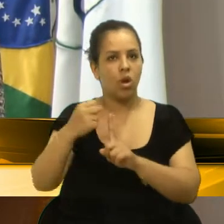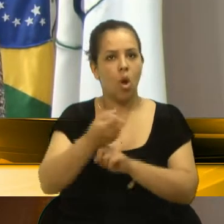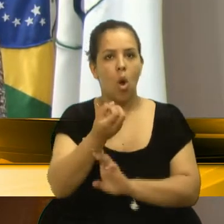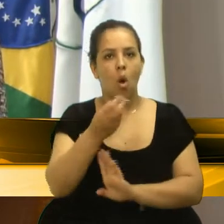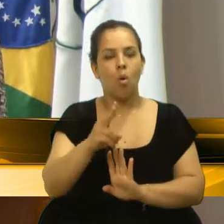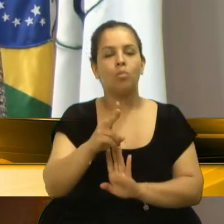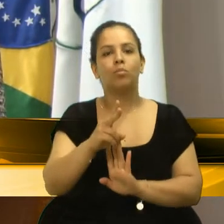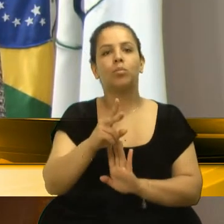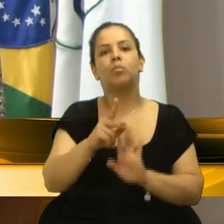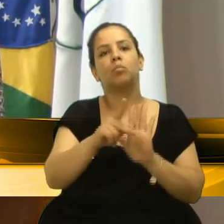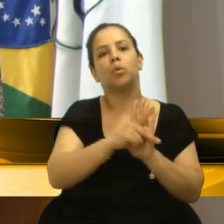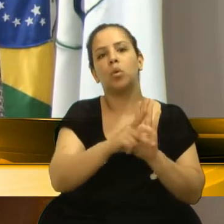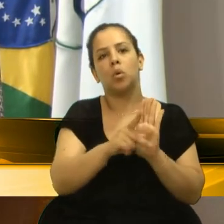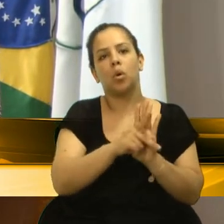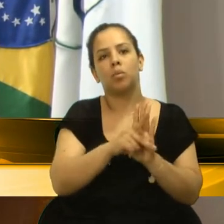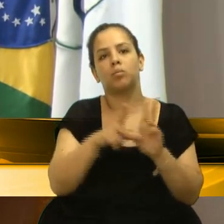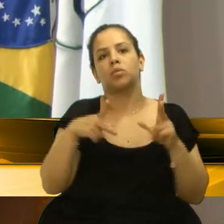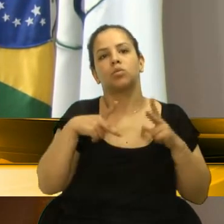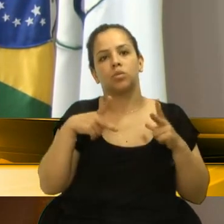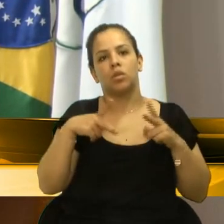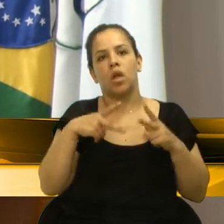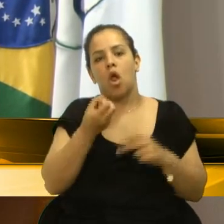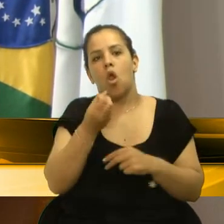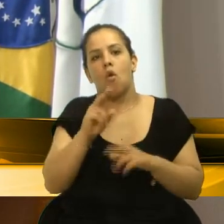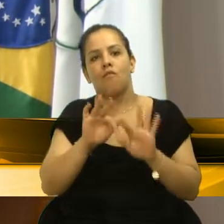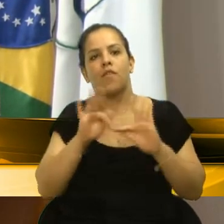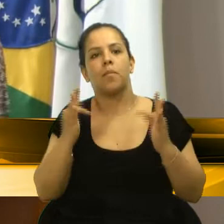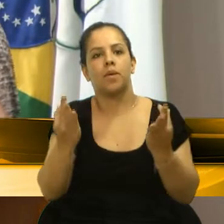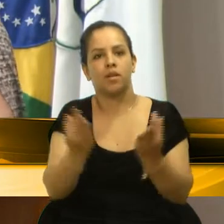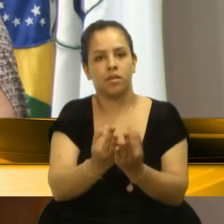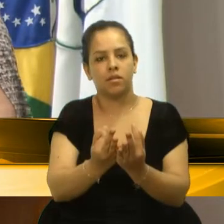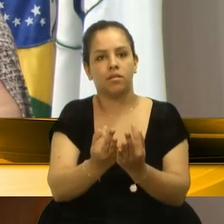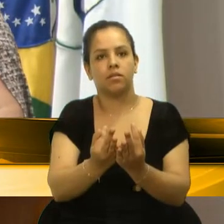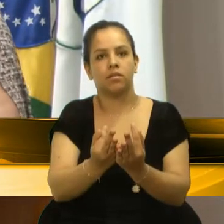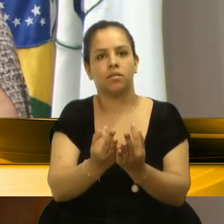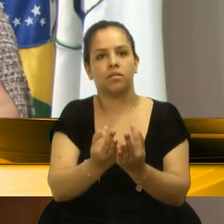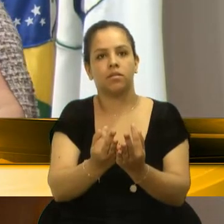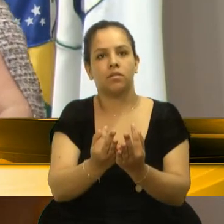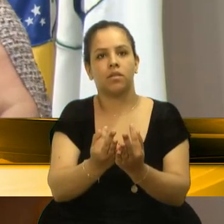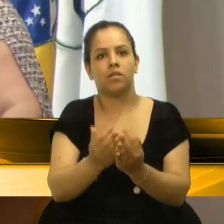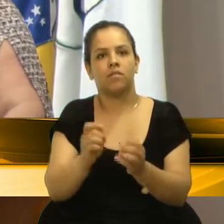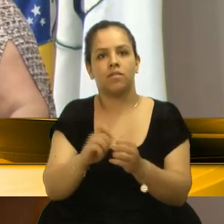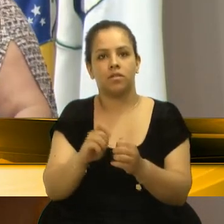pessoal ou familiar, que compromete o cargo do gestor.